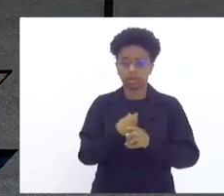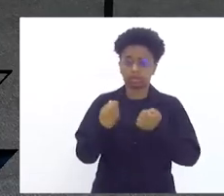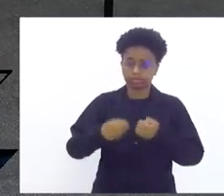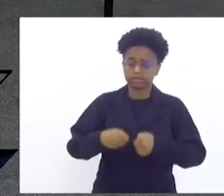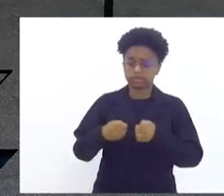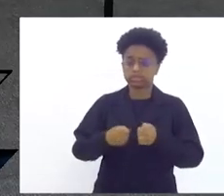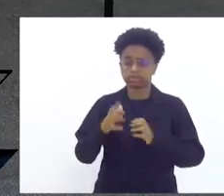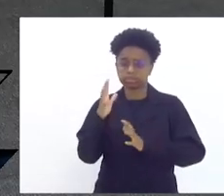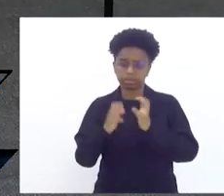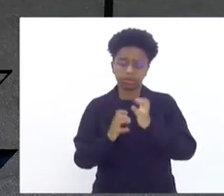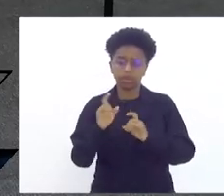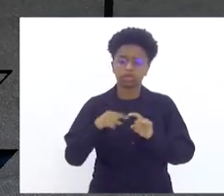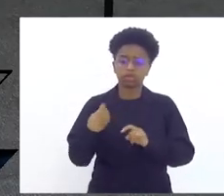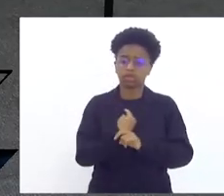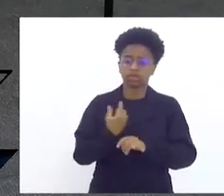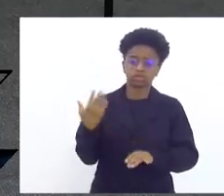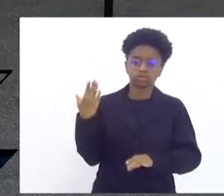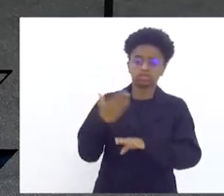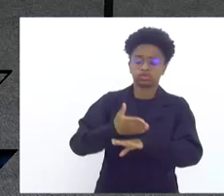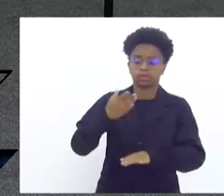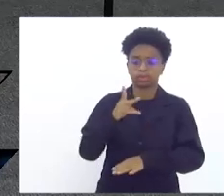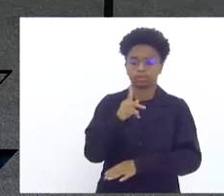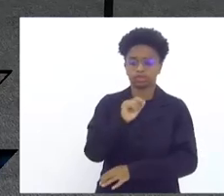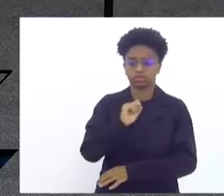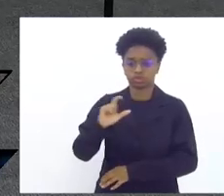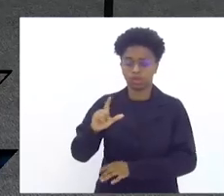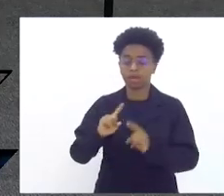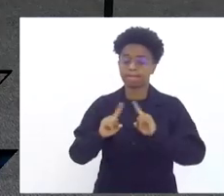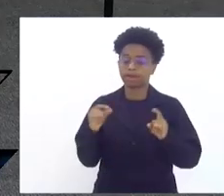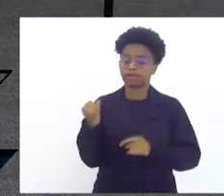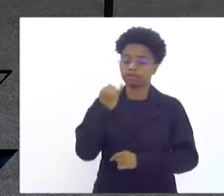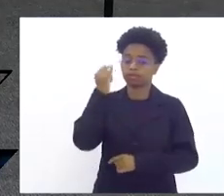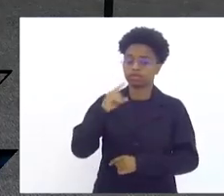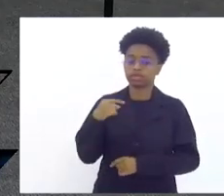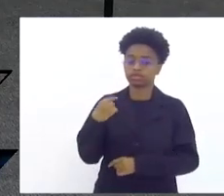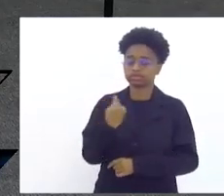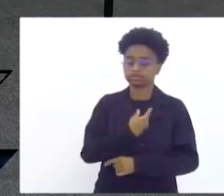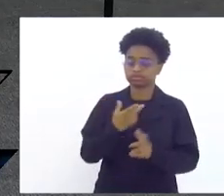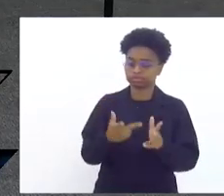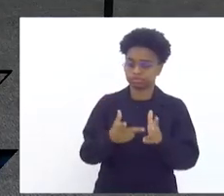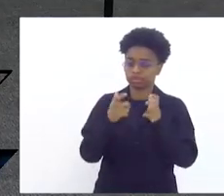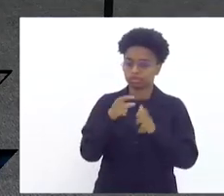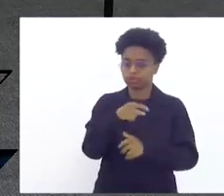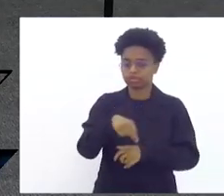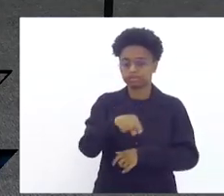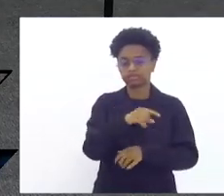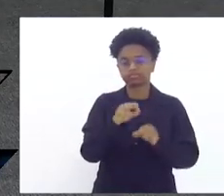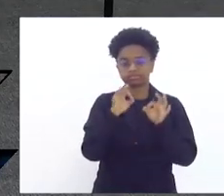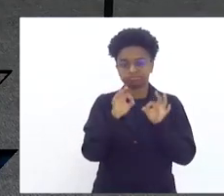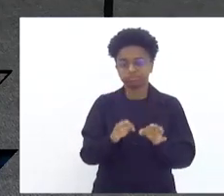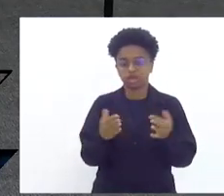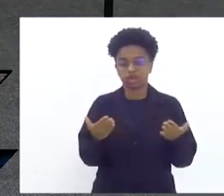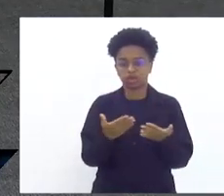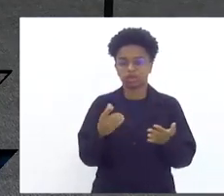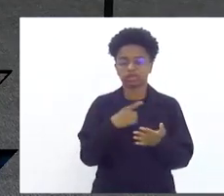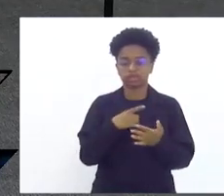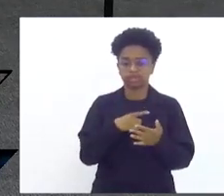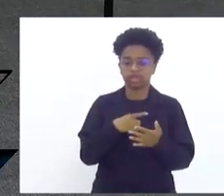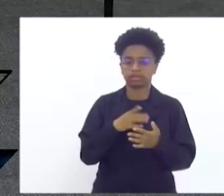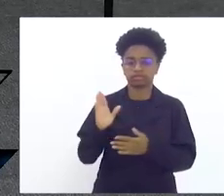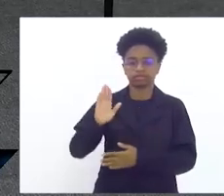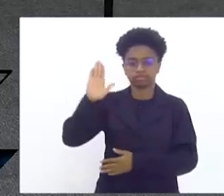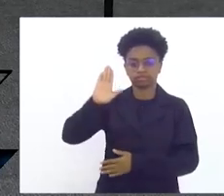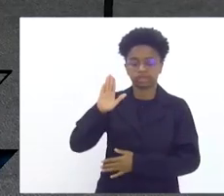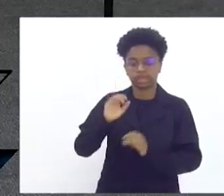que a gente derrote o pessoal agora é importante a coerência nesse momento de botar uma candidatura que defenda os seus ideais